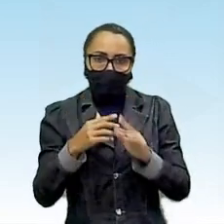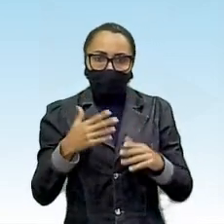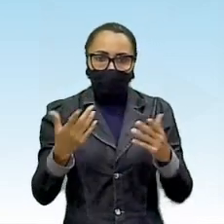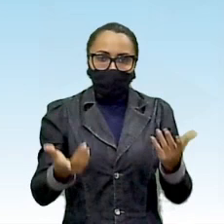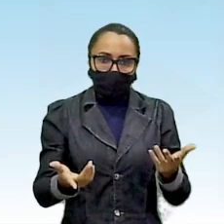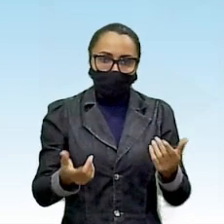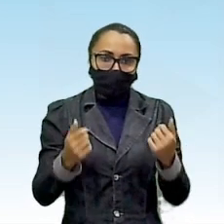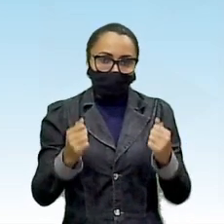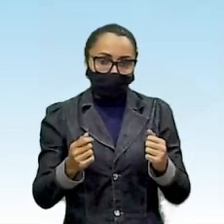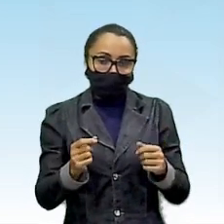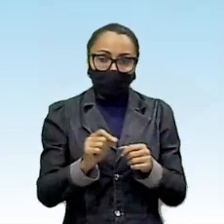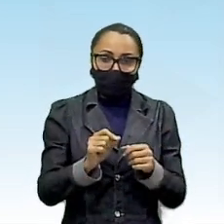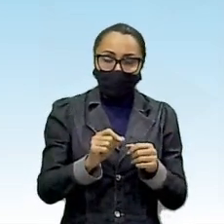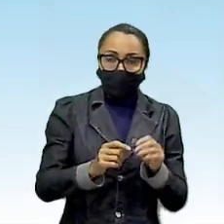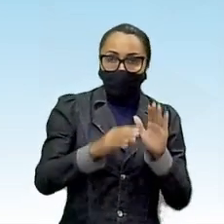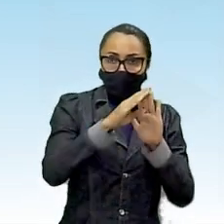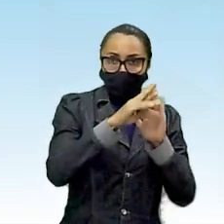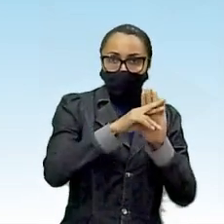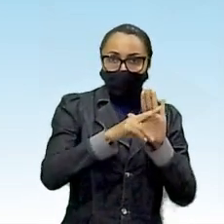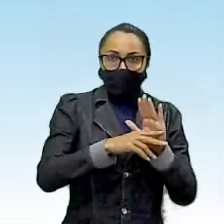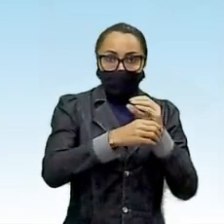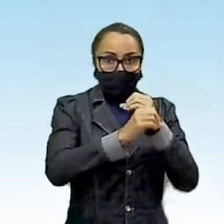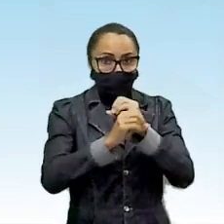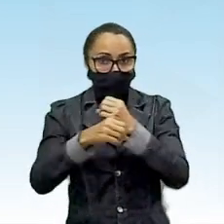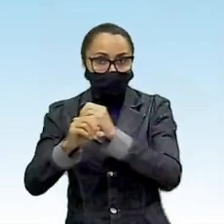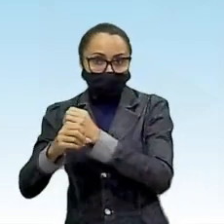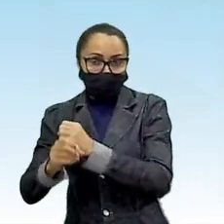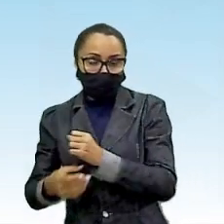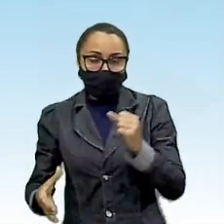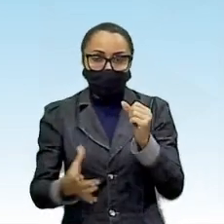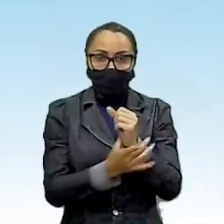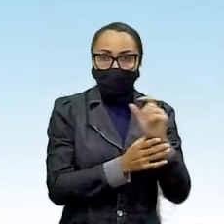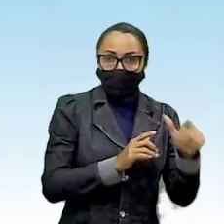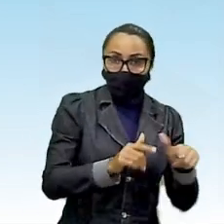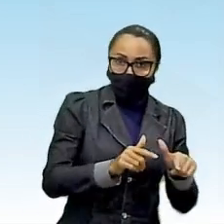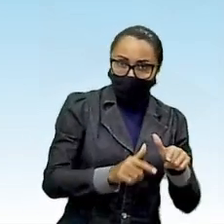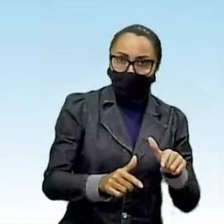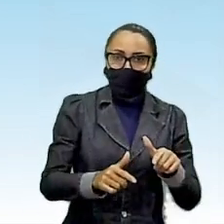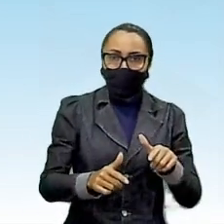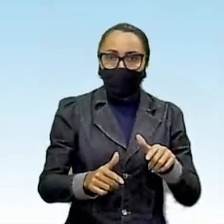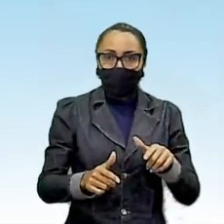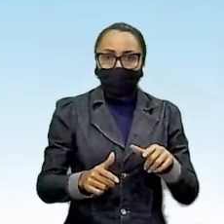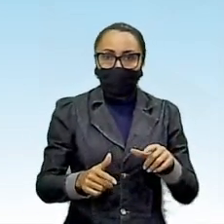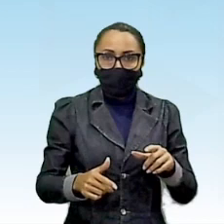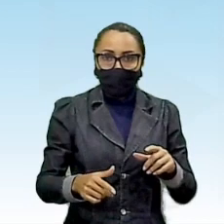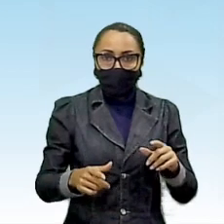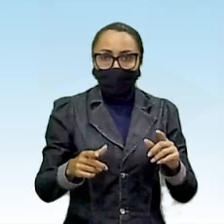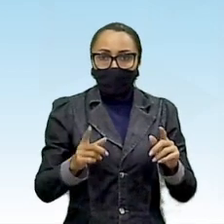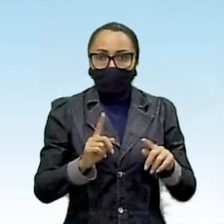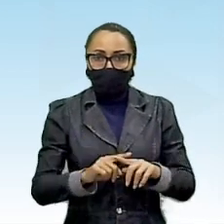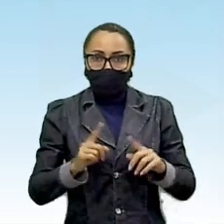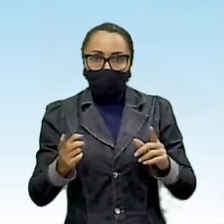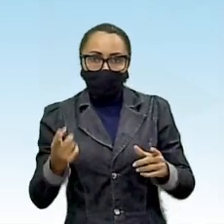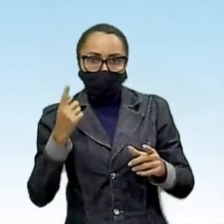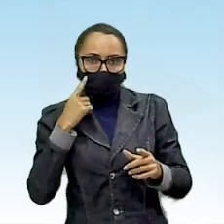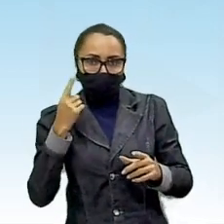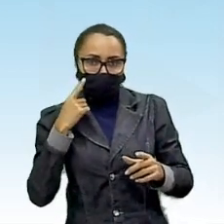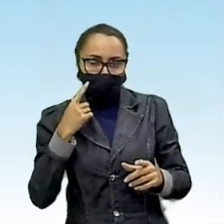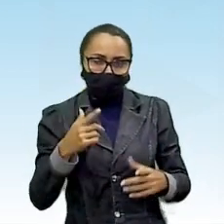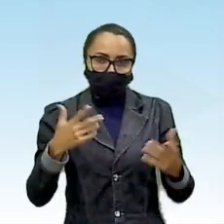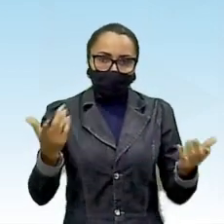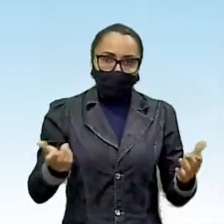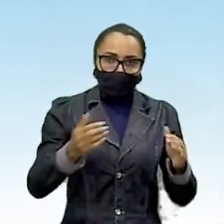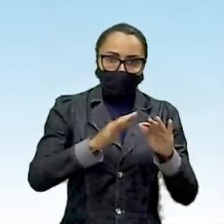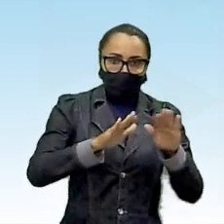condicionado a fazer programas é o engenheiro de segurança do trabalho. E aí, porém, né, para canteiros de obra com até